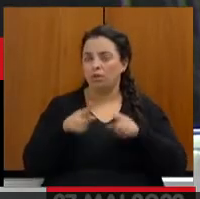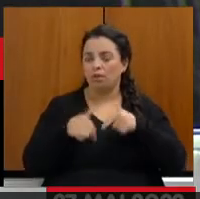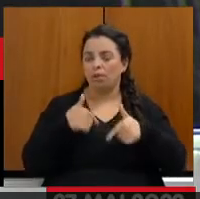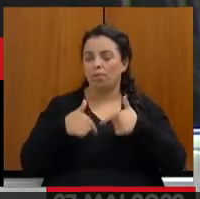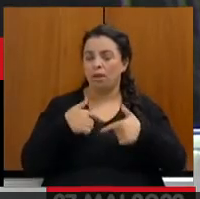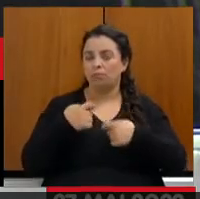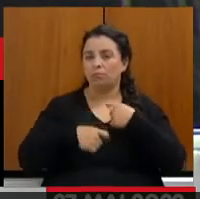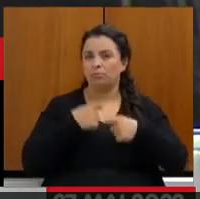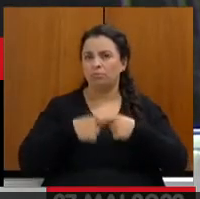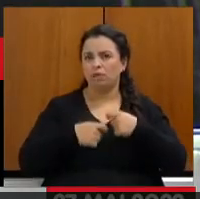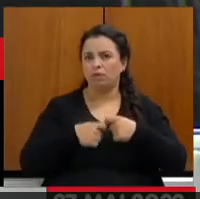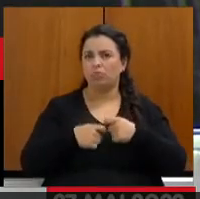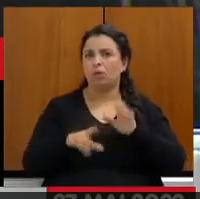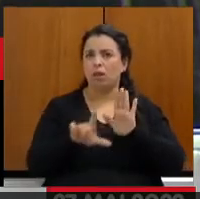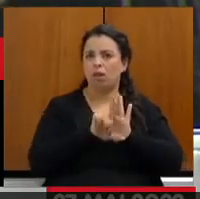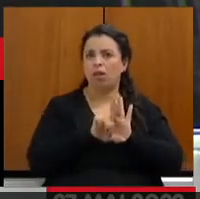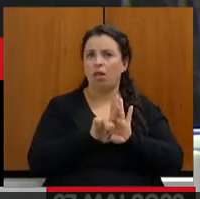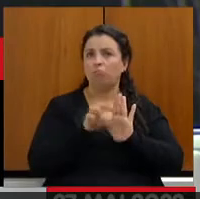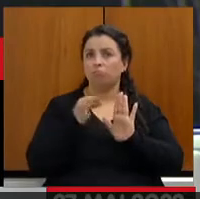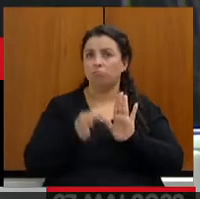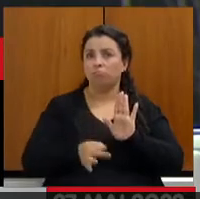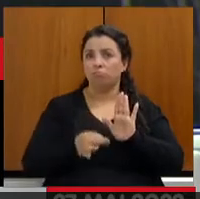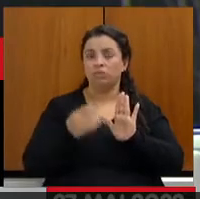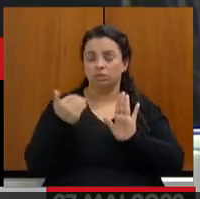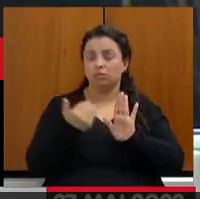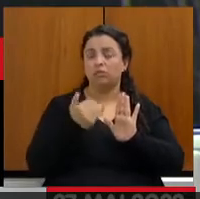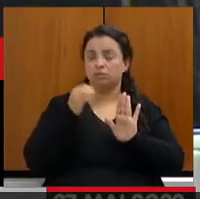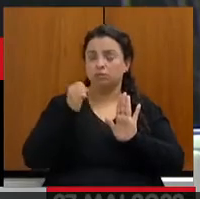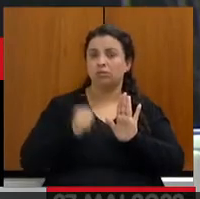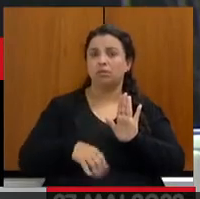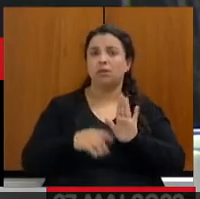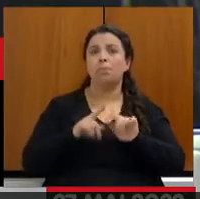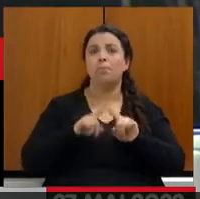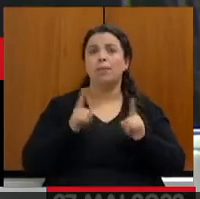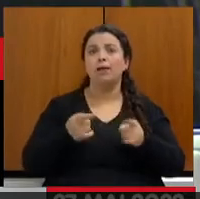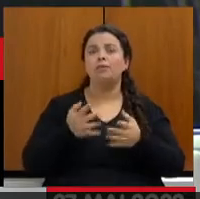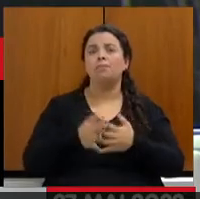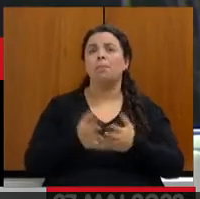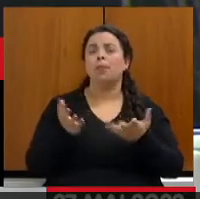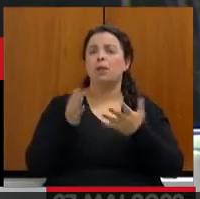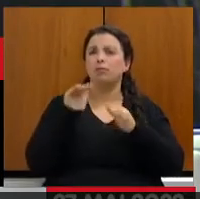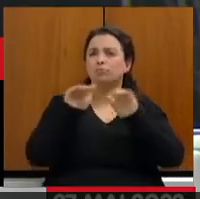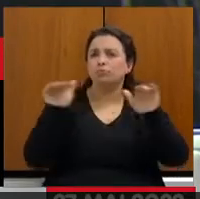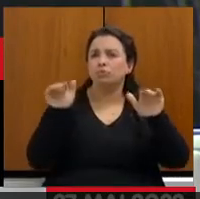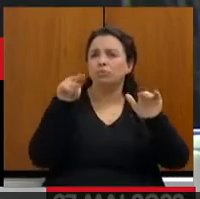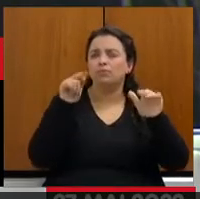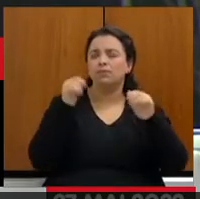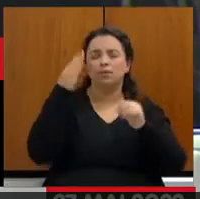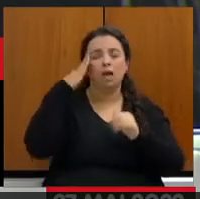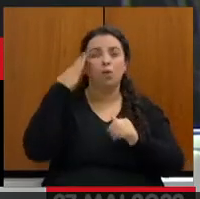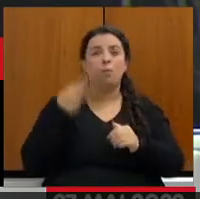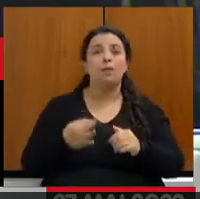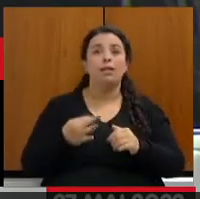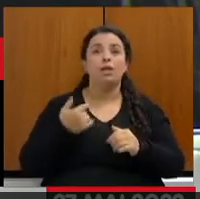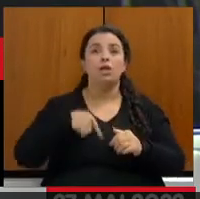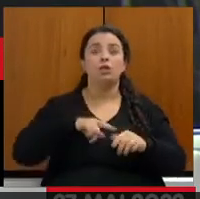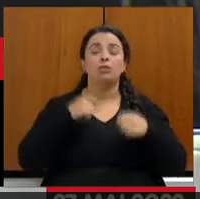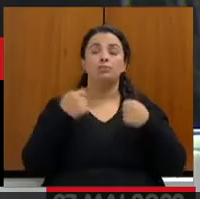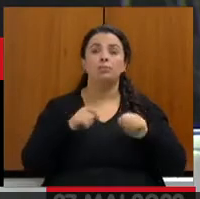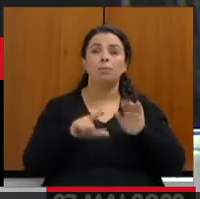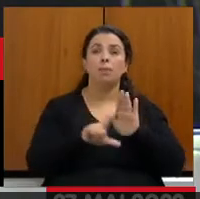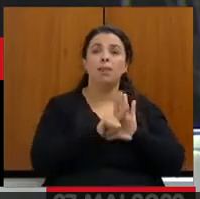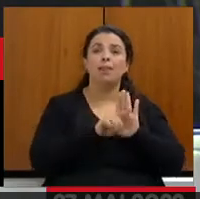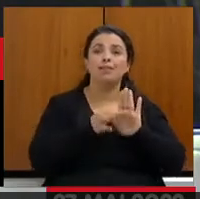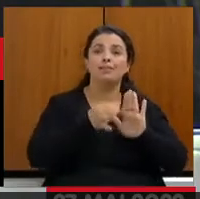lá cebrel mas eu vim aqui para provocar os deputados as mulheres para entender que nós precisamos de uma legalização